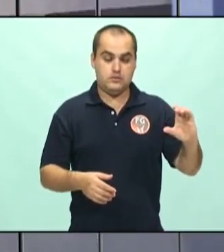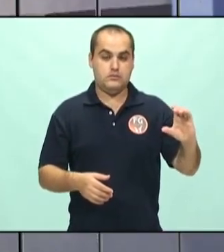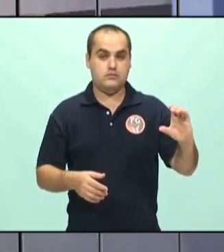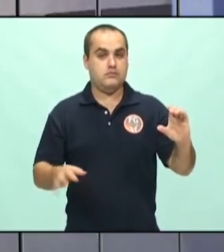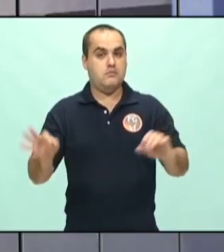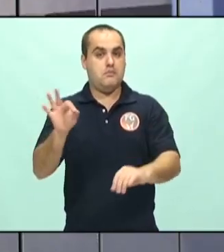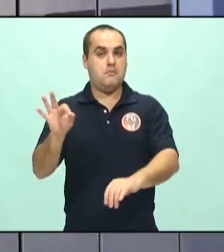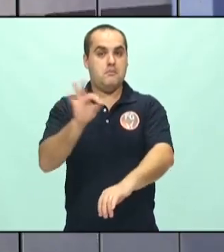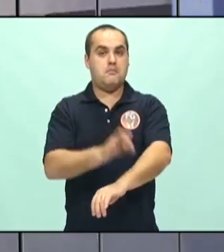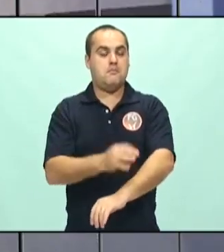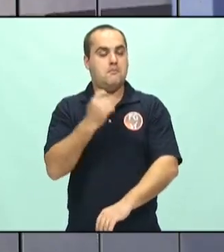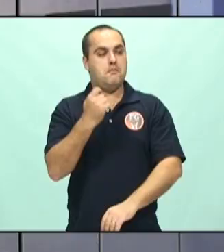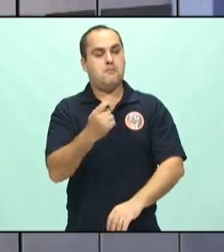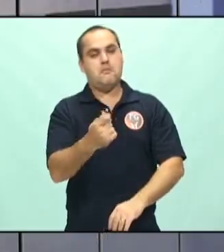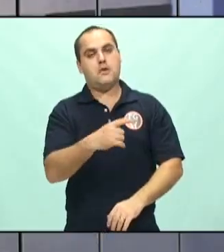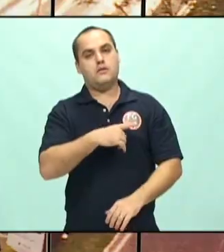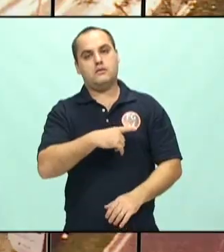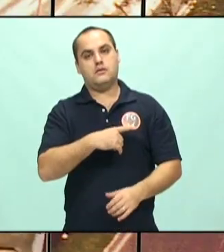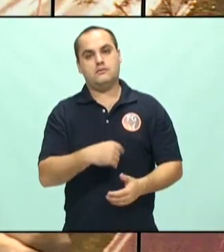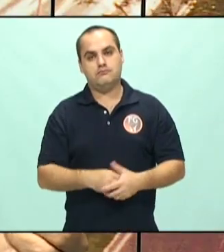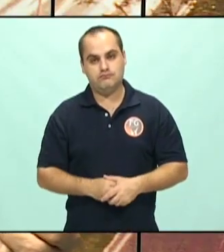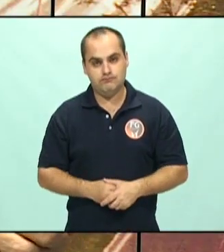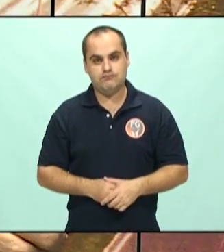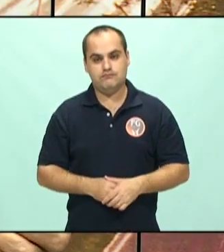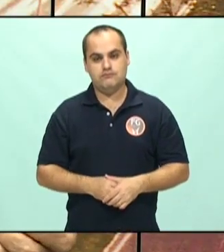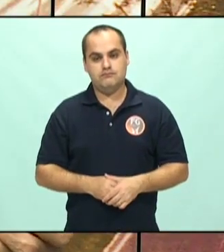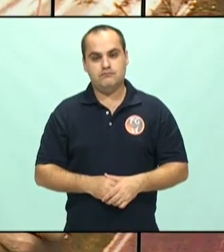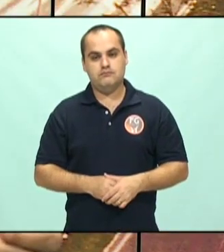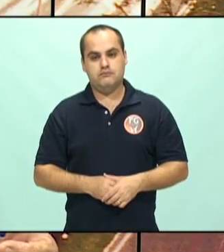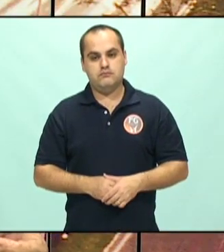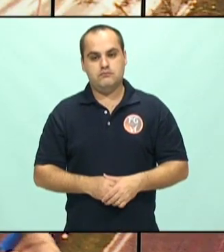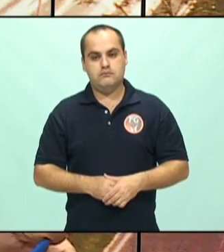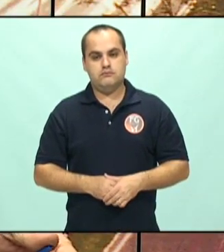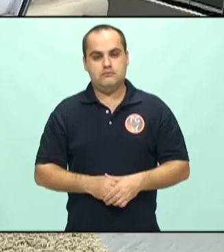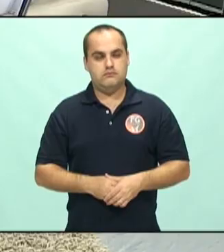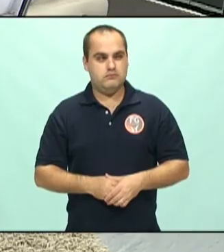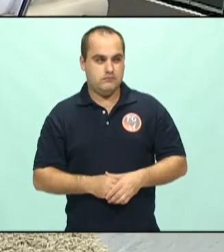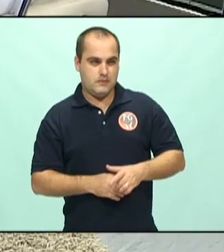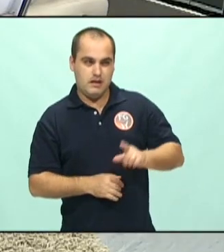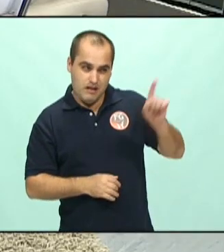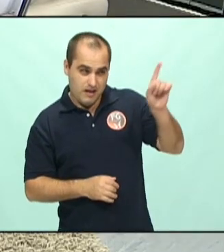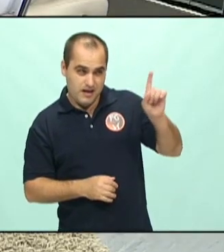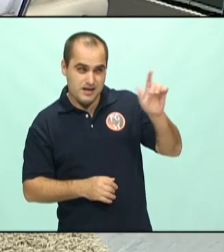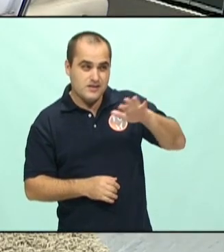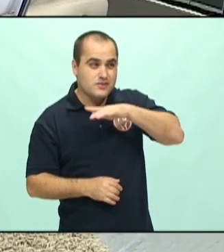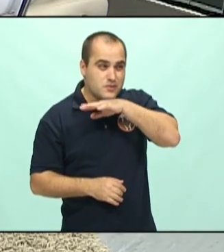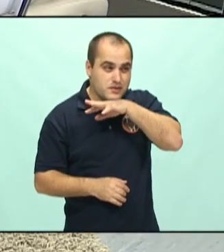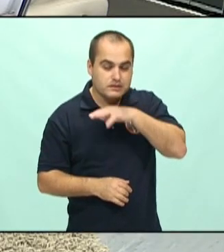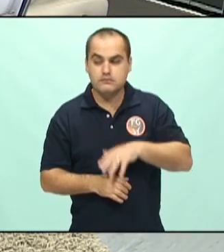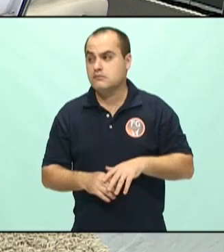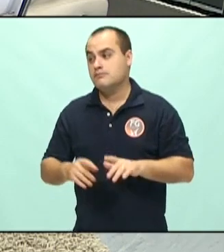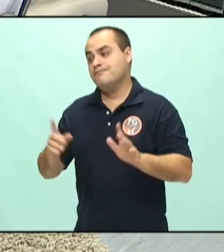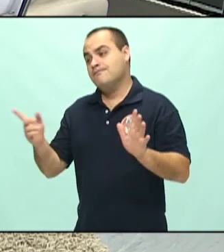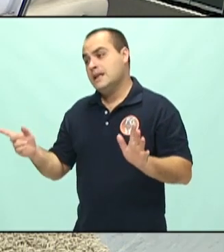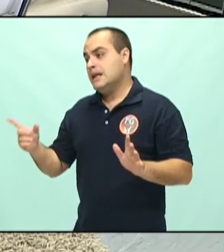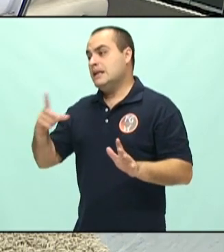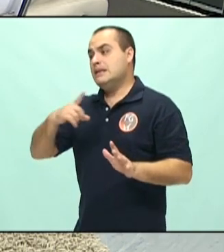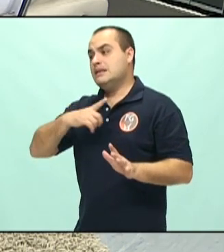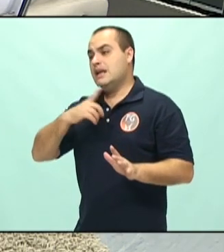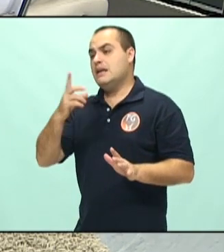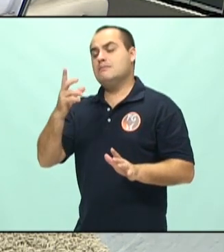bem existe a a as condições não são está preparando muito inseticida muito e